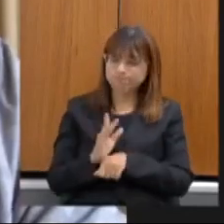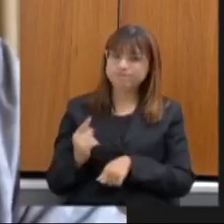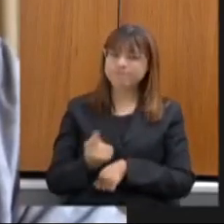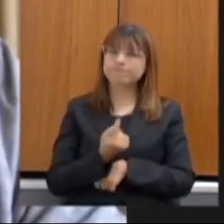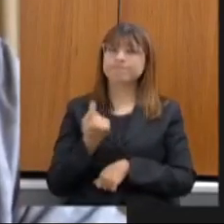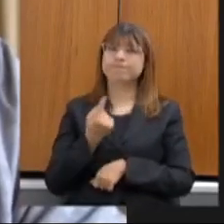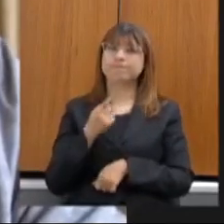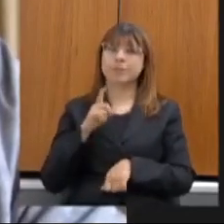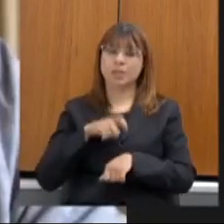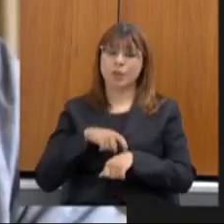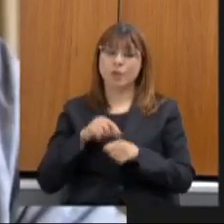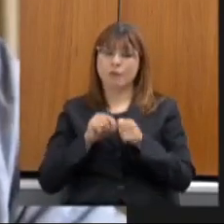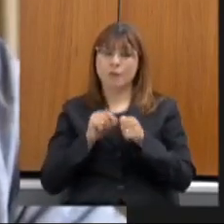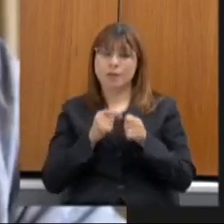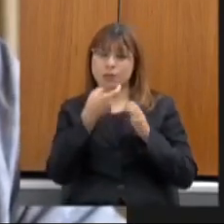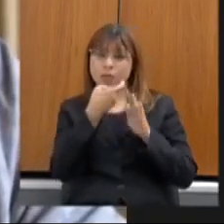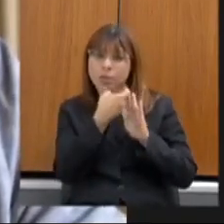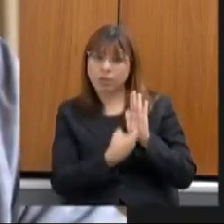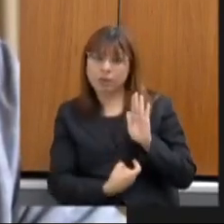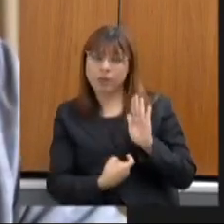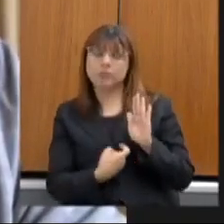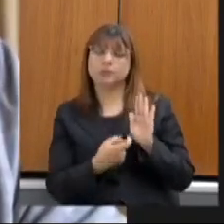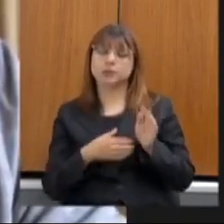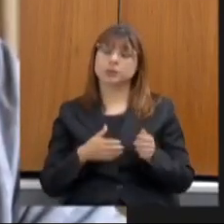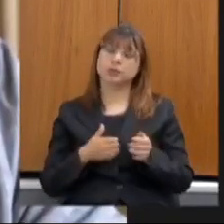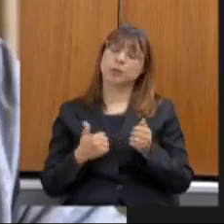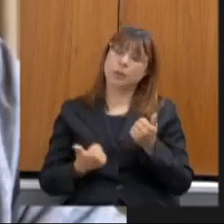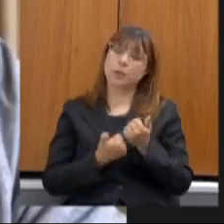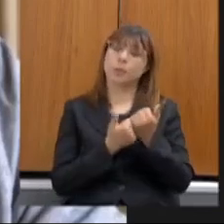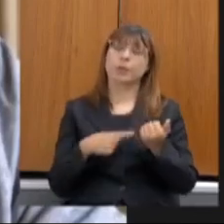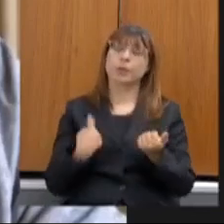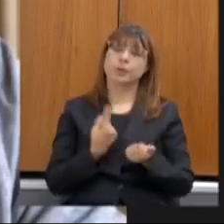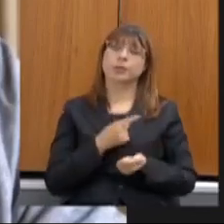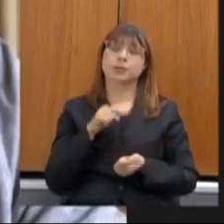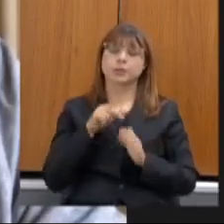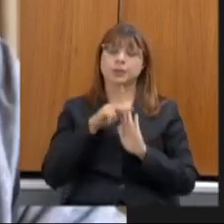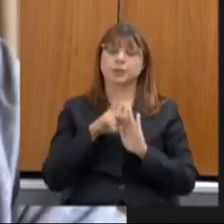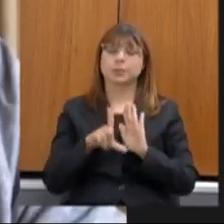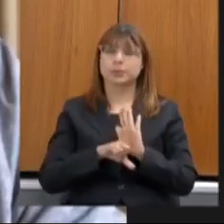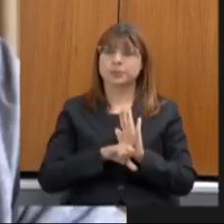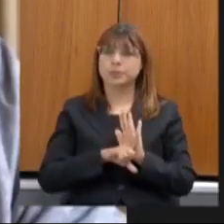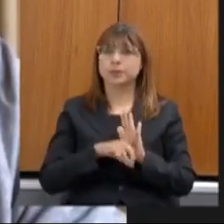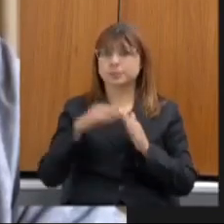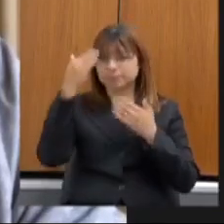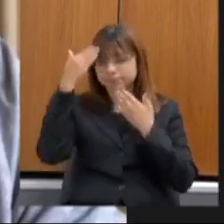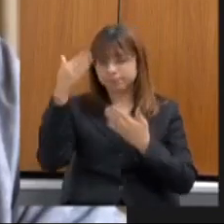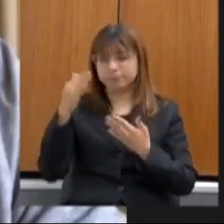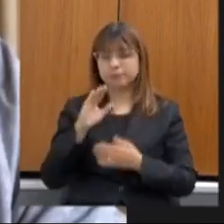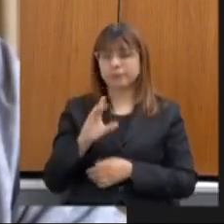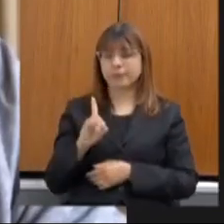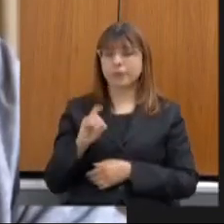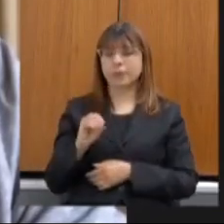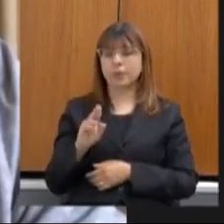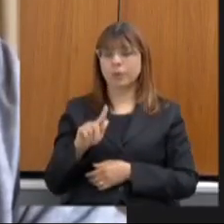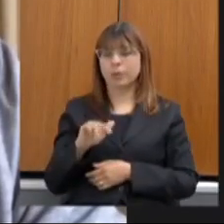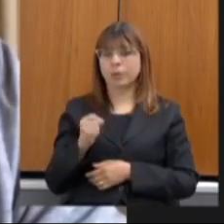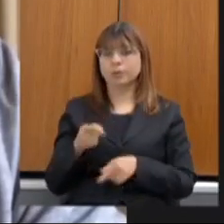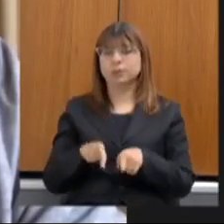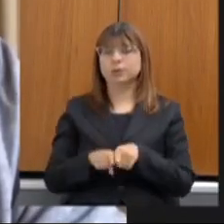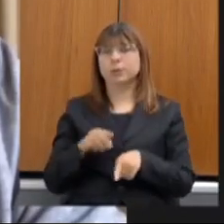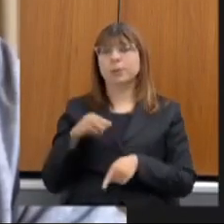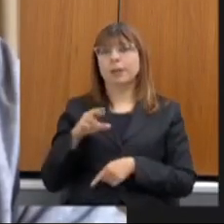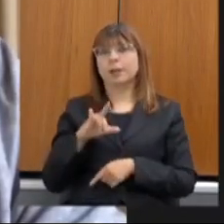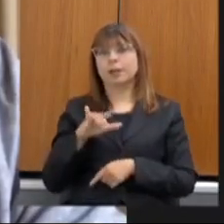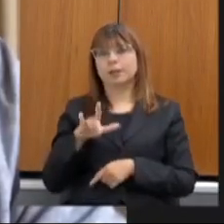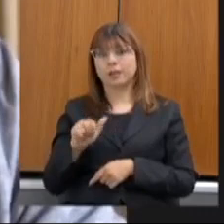gente inclusive na redação tem apoiado de várias formas também e esse pele até Agradeço ao Douglas cabe deu a Marília também